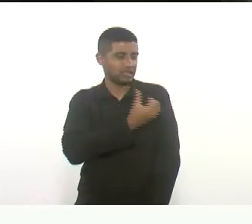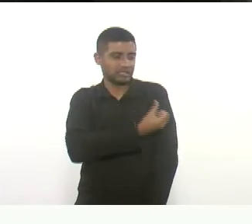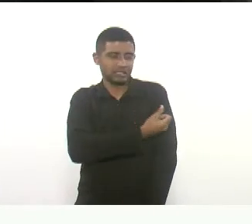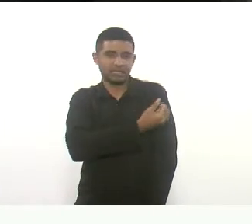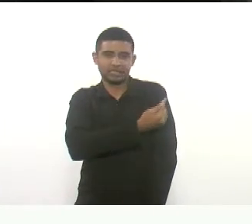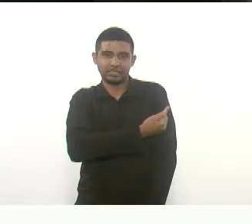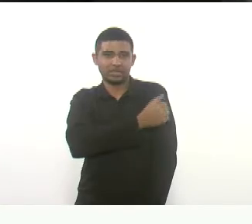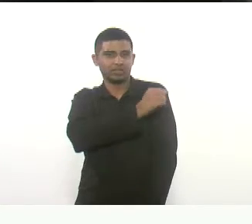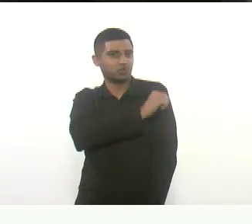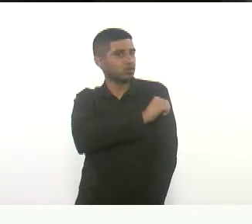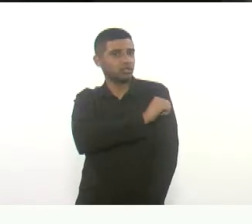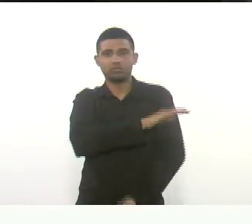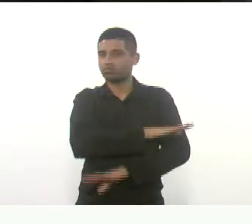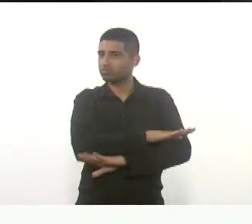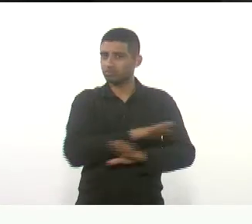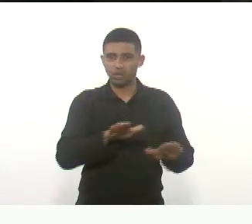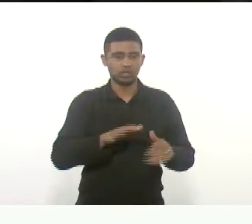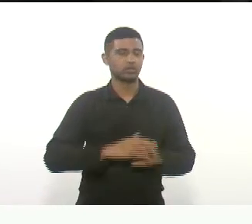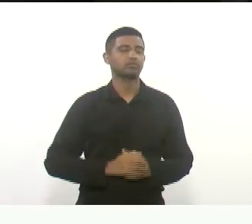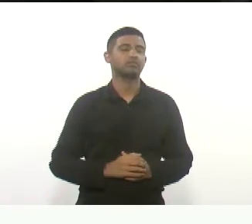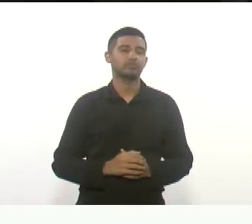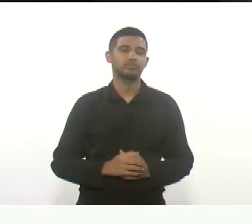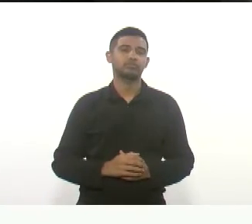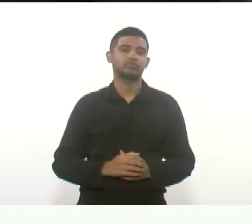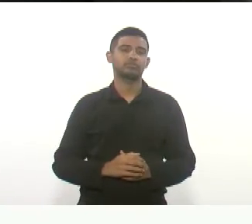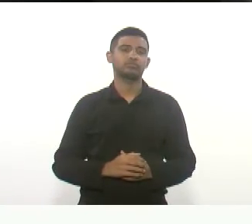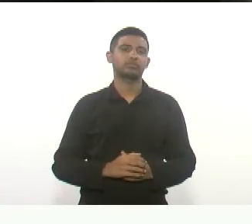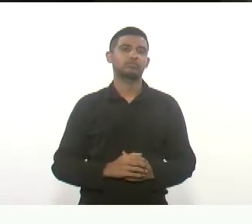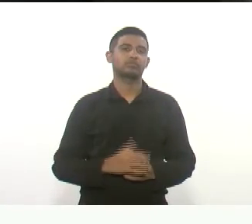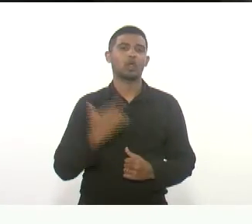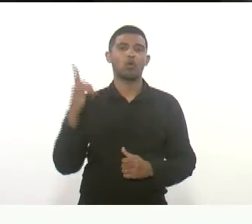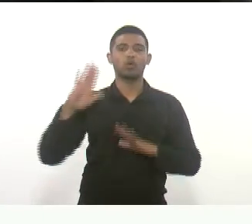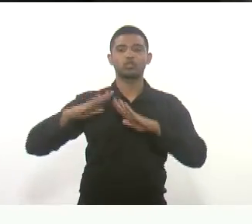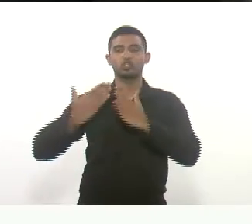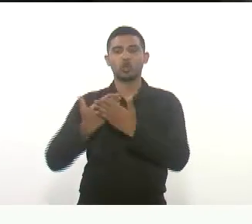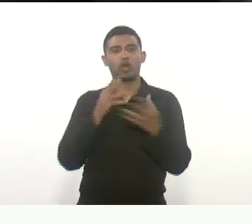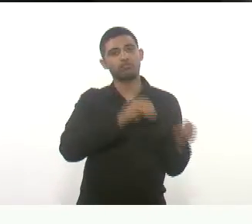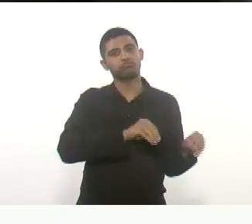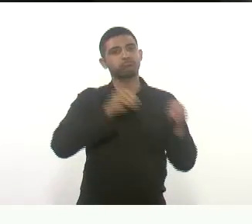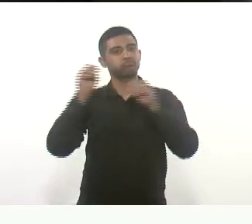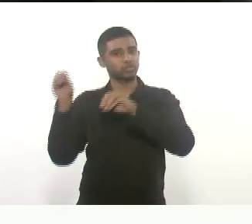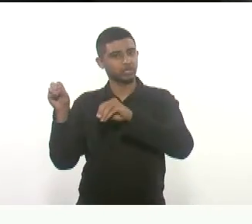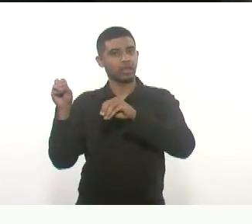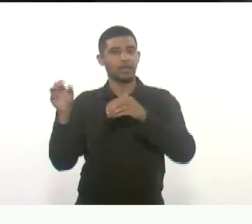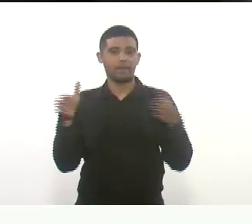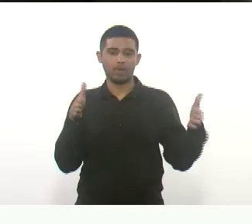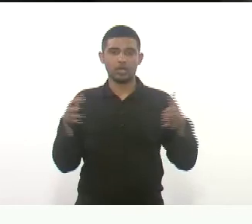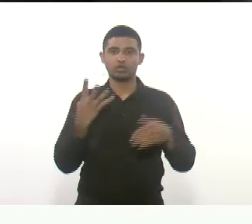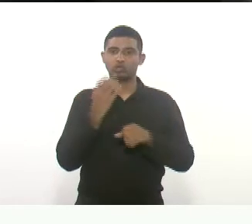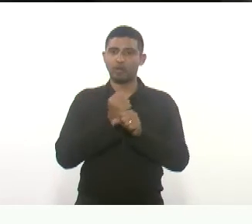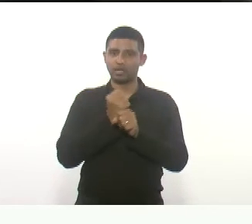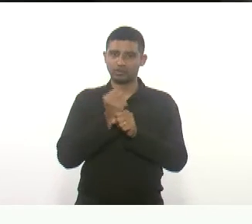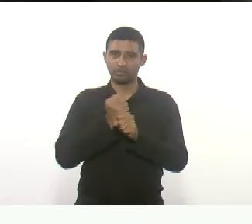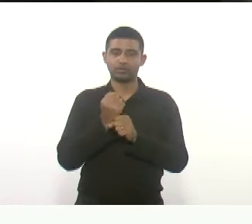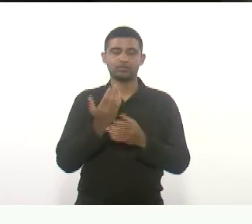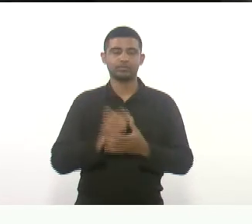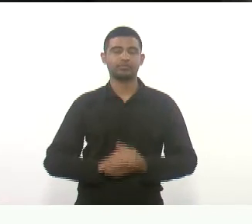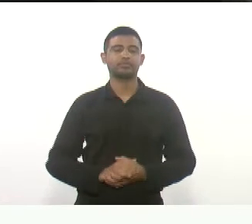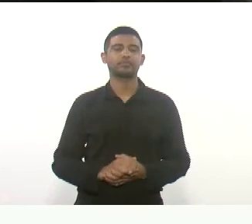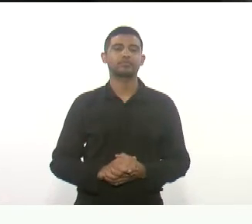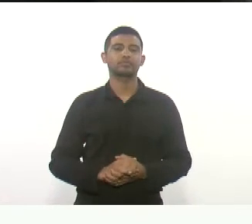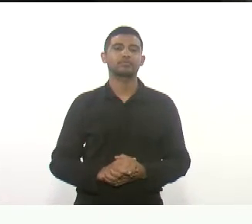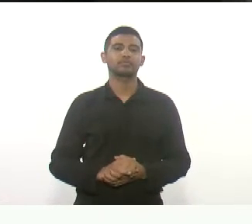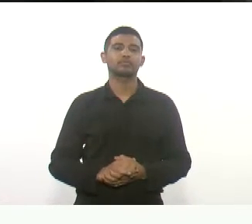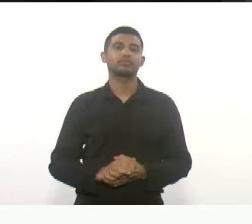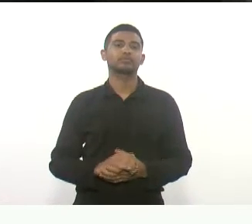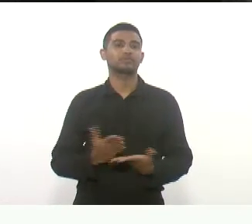ensino fundamental 2 naquela mesma escola, né, transferindo para outra, em um período de 4 anos, porque são o sexto, sétimo, oitavo e nono.